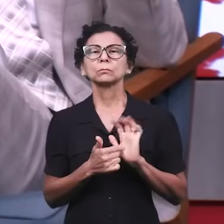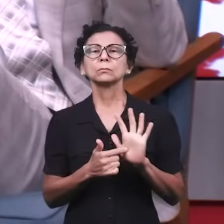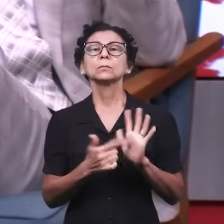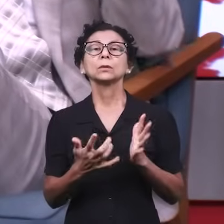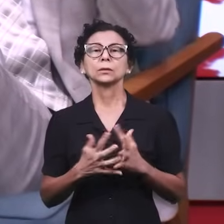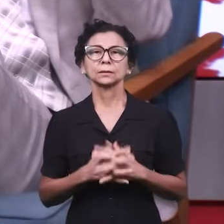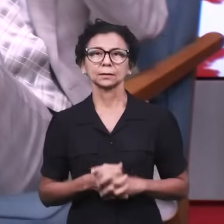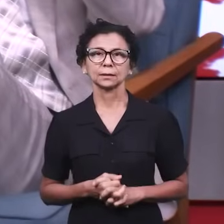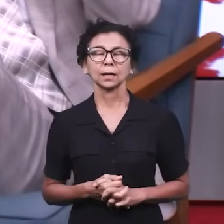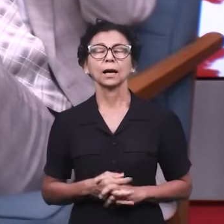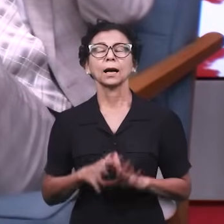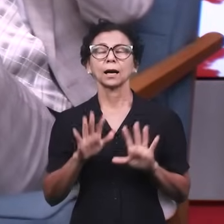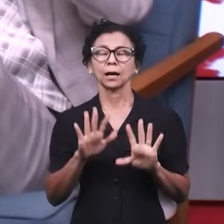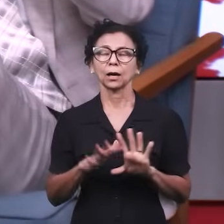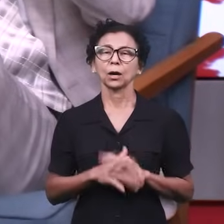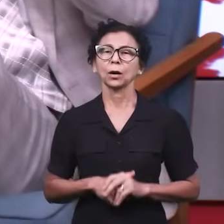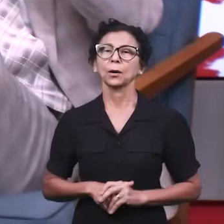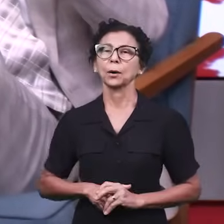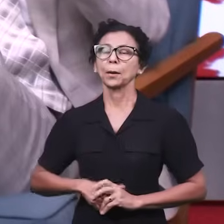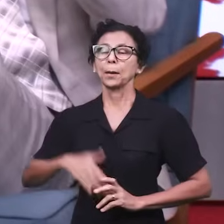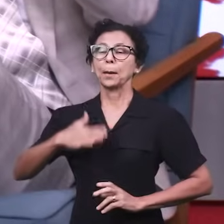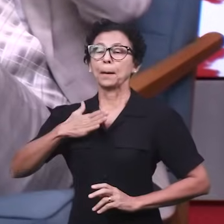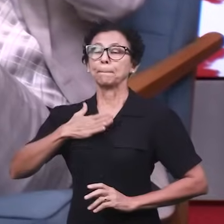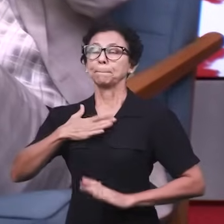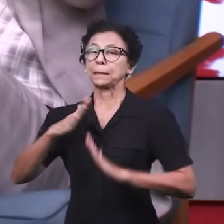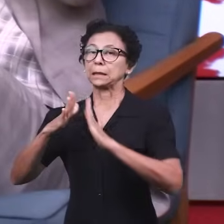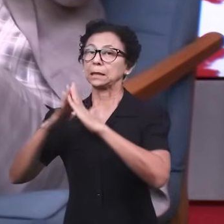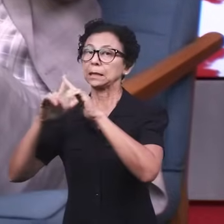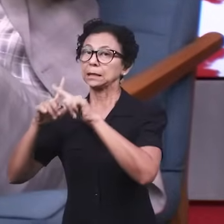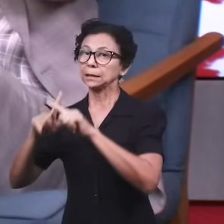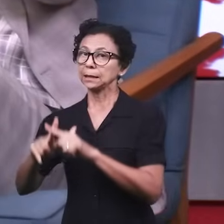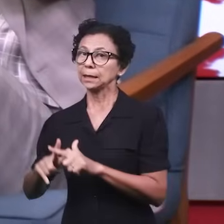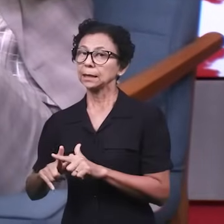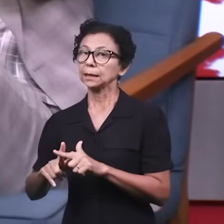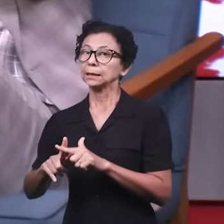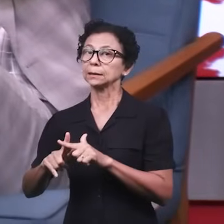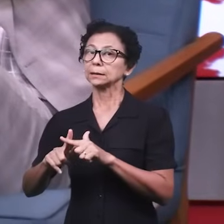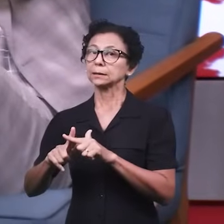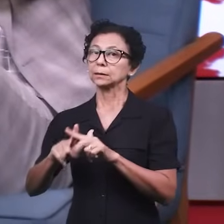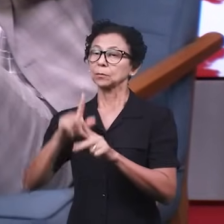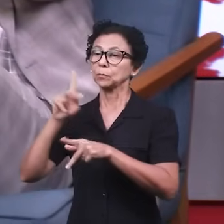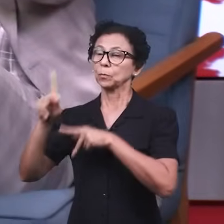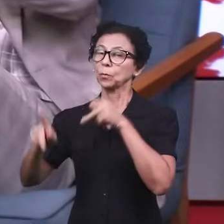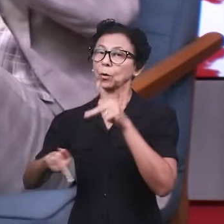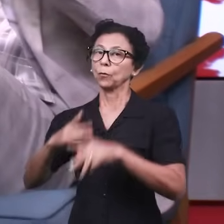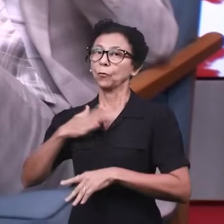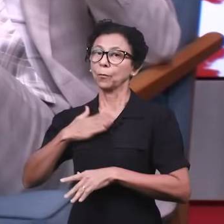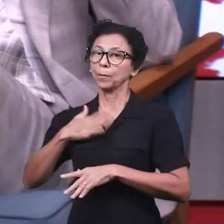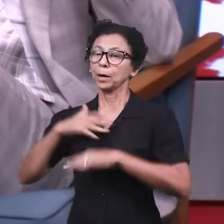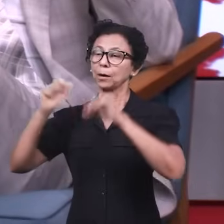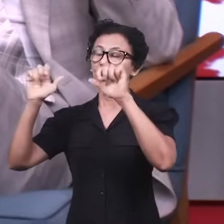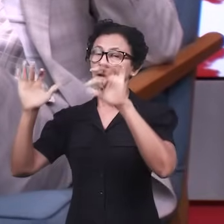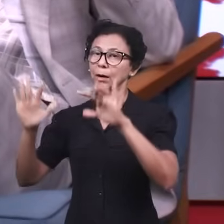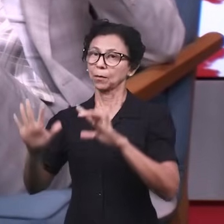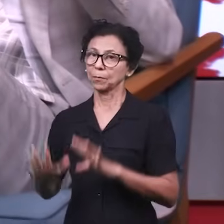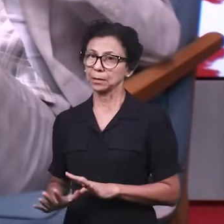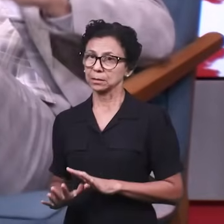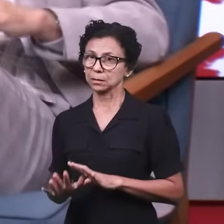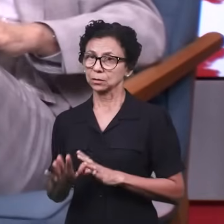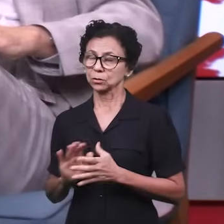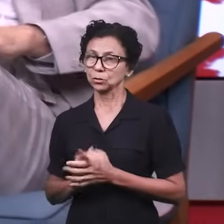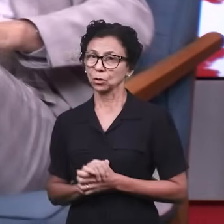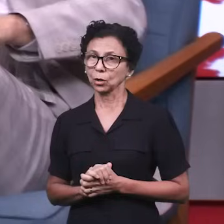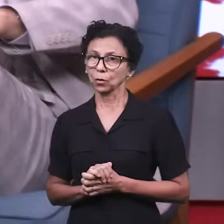povo e nos próximos dias vou operar um sinal na vida dessa igreja. Então,